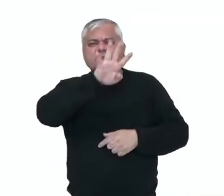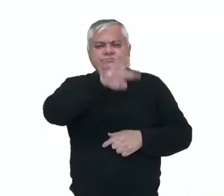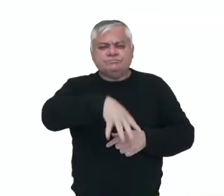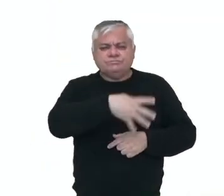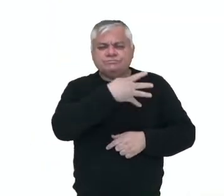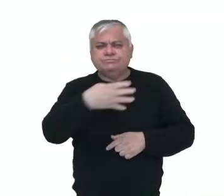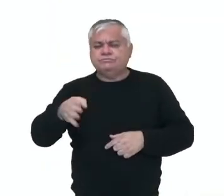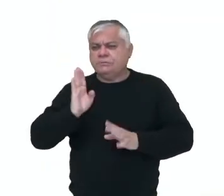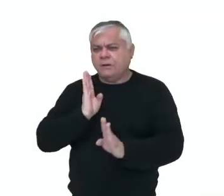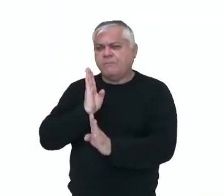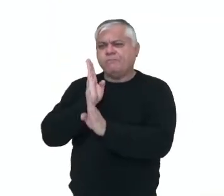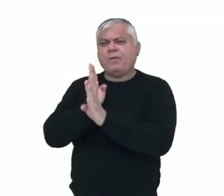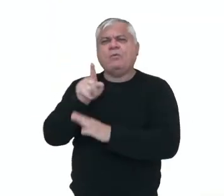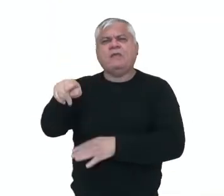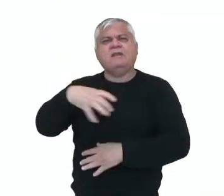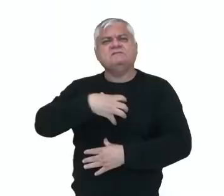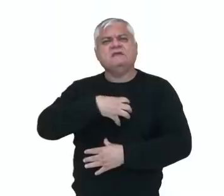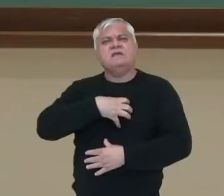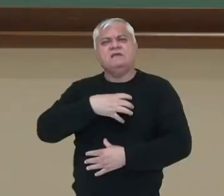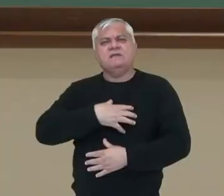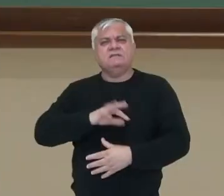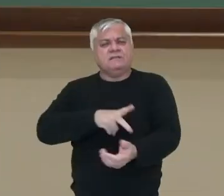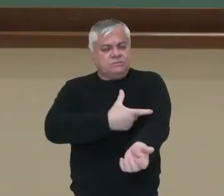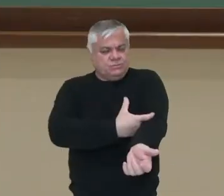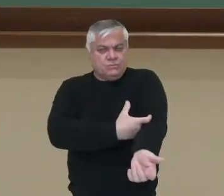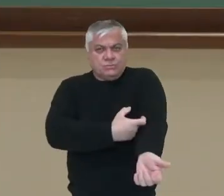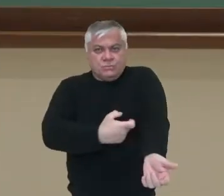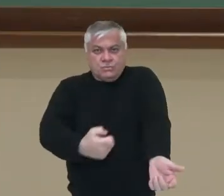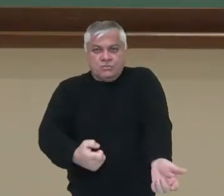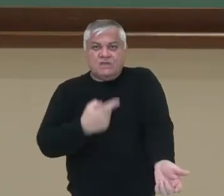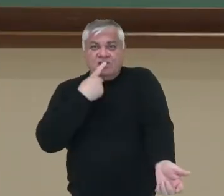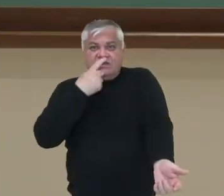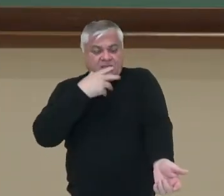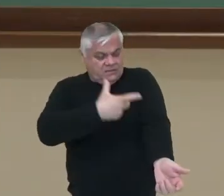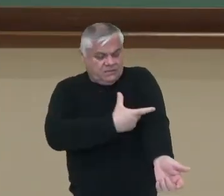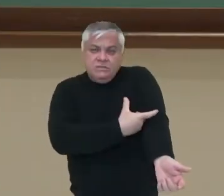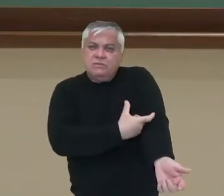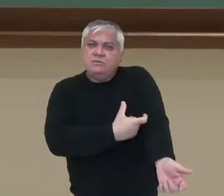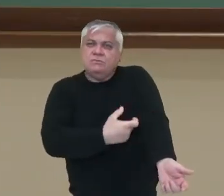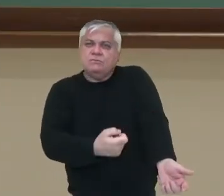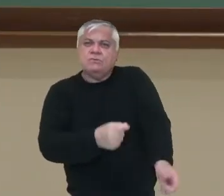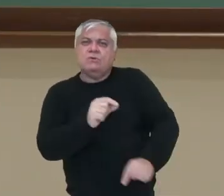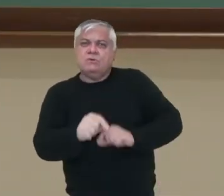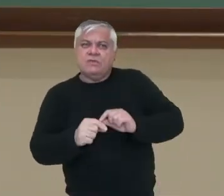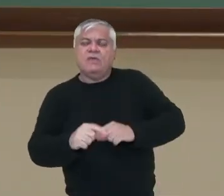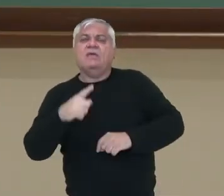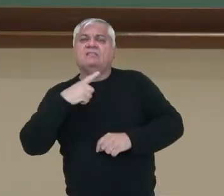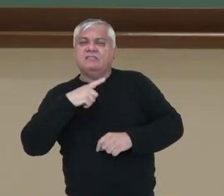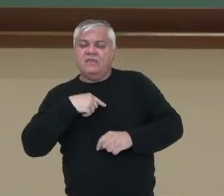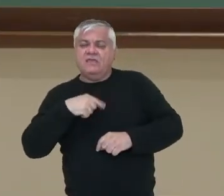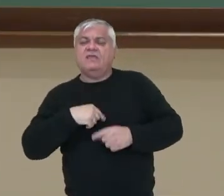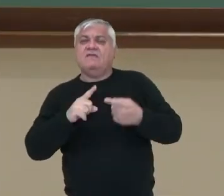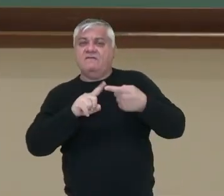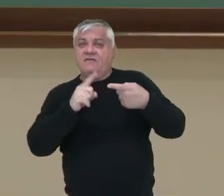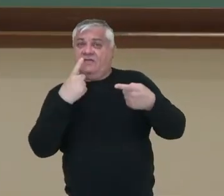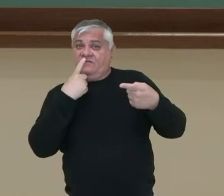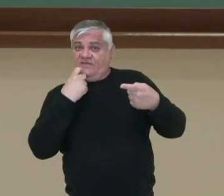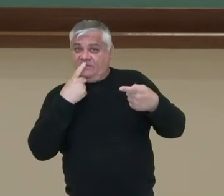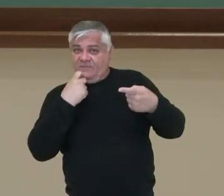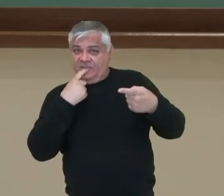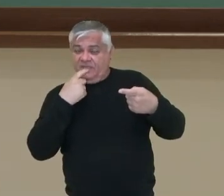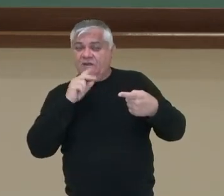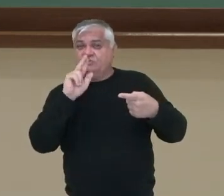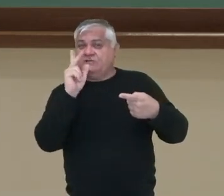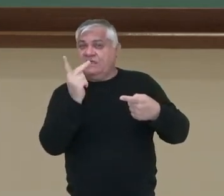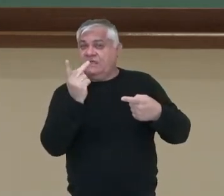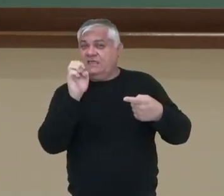desse paciente. Então, aqui ele fez um exame de sangue, e nesse exame de sangue, nós temos ali os glóbulos vermelhos, que seriam as